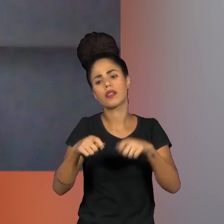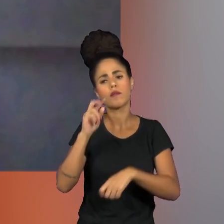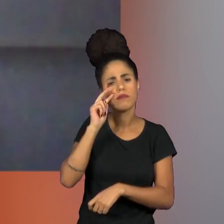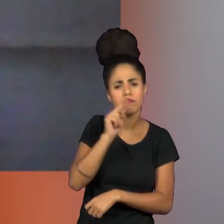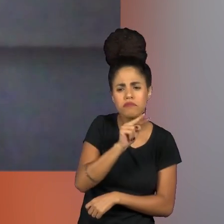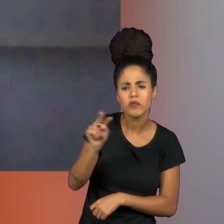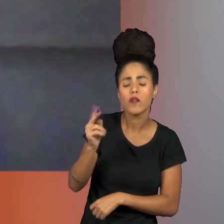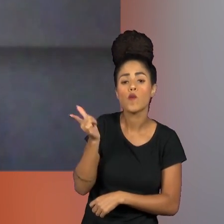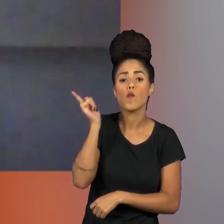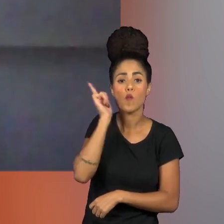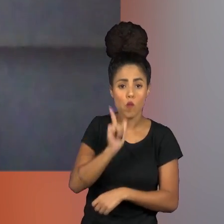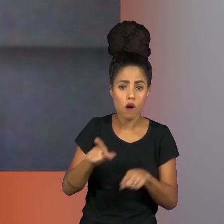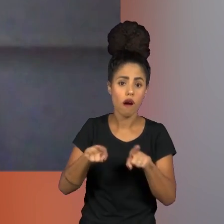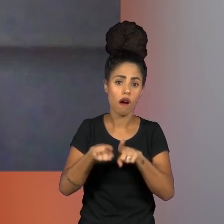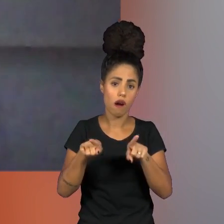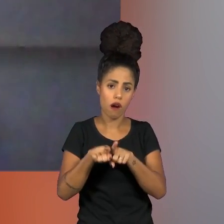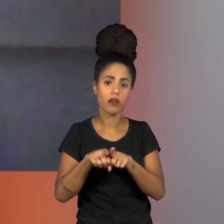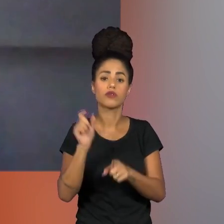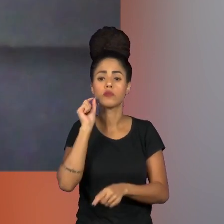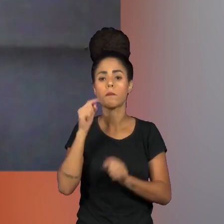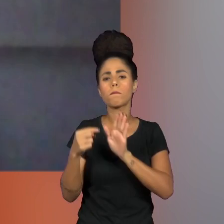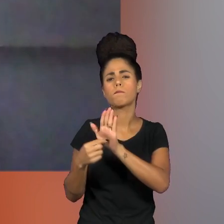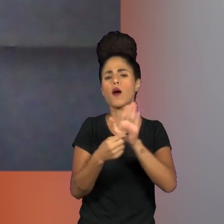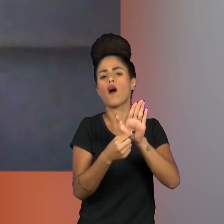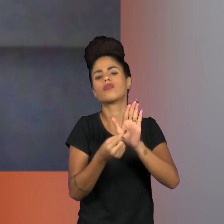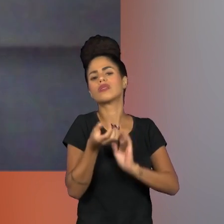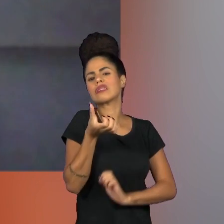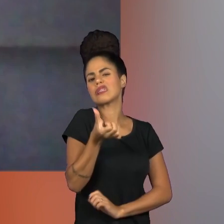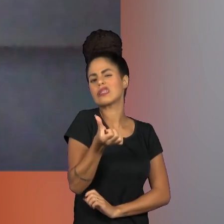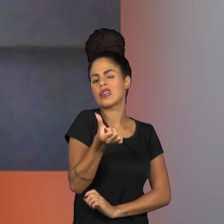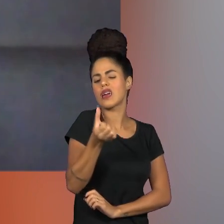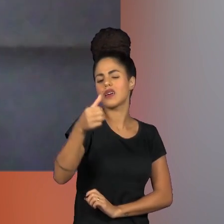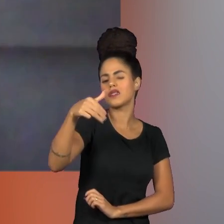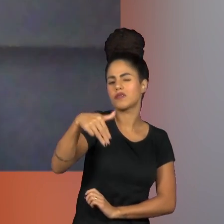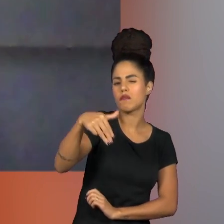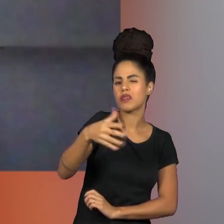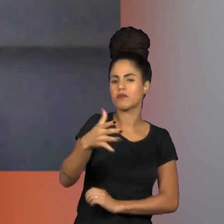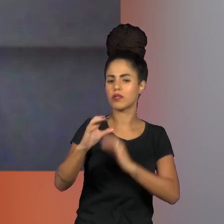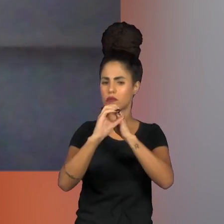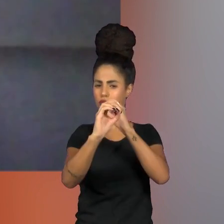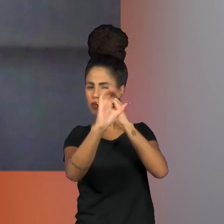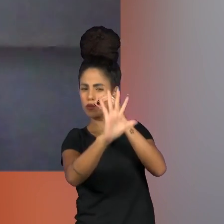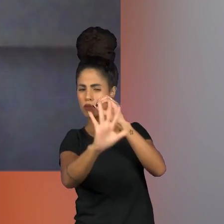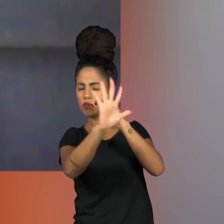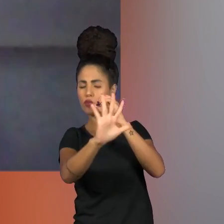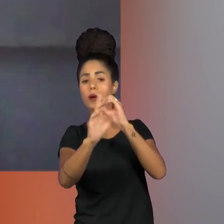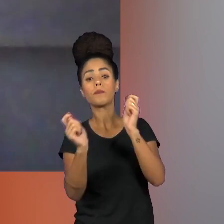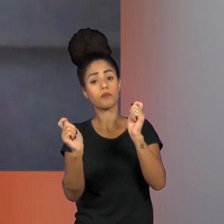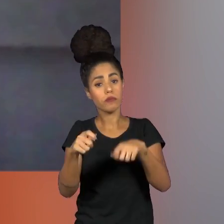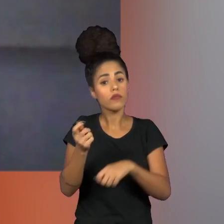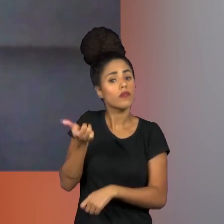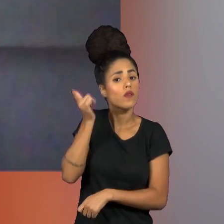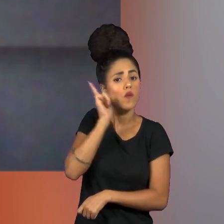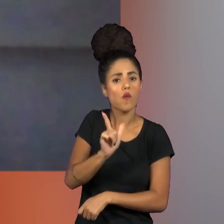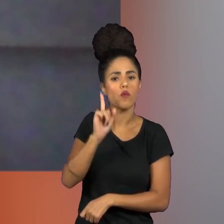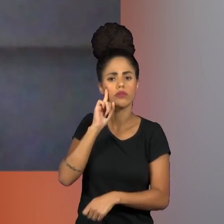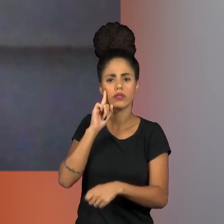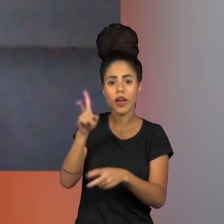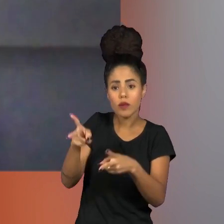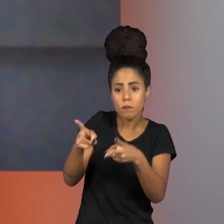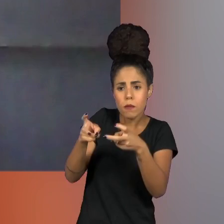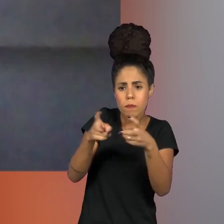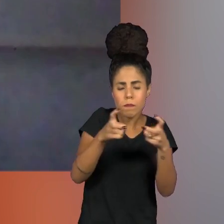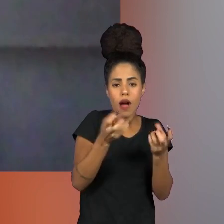diâmetro. O James Webb tem um espelho de 6,5 metros. Então, ele consegue obter muito